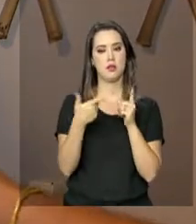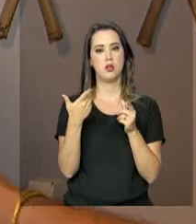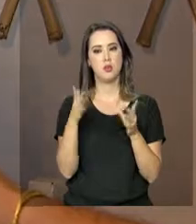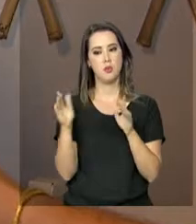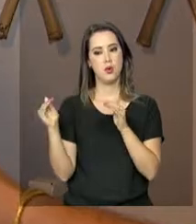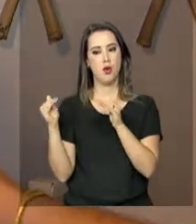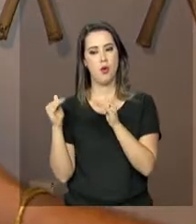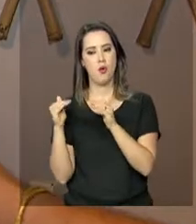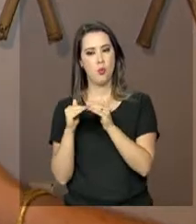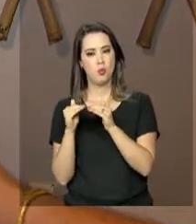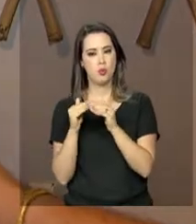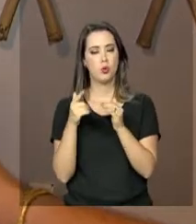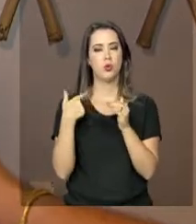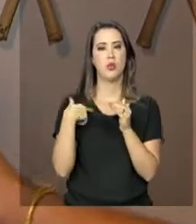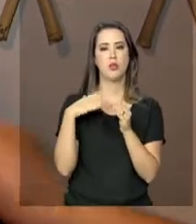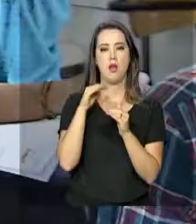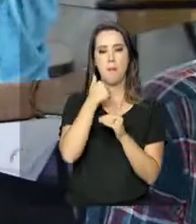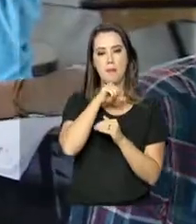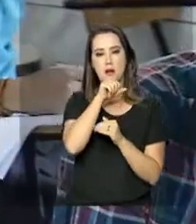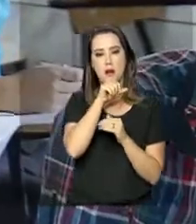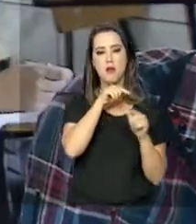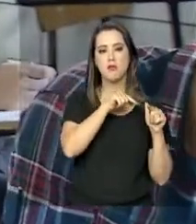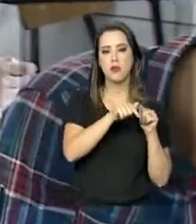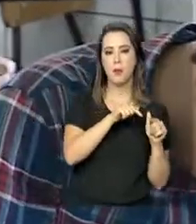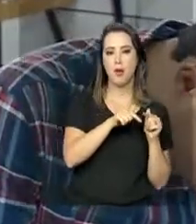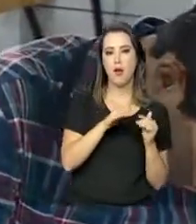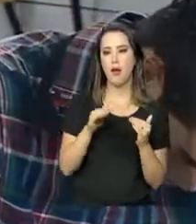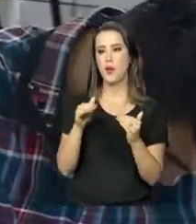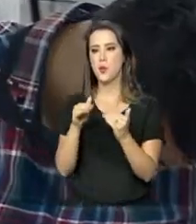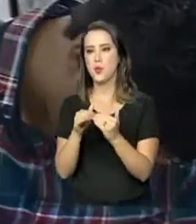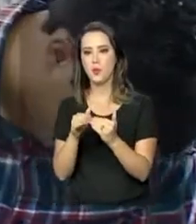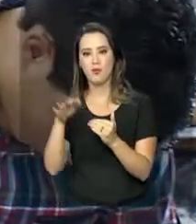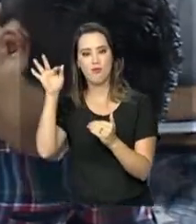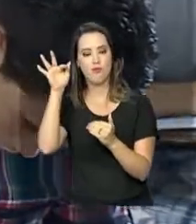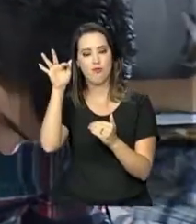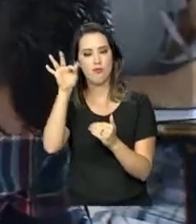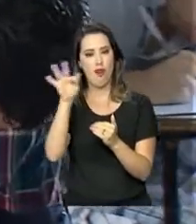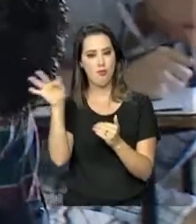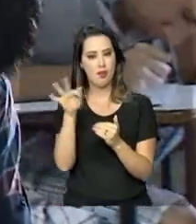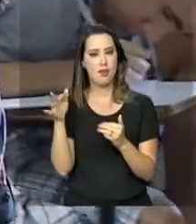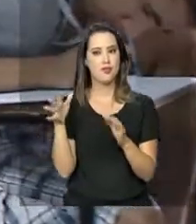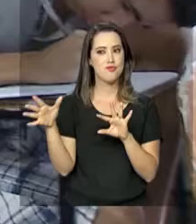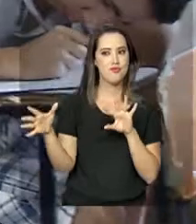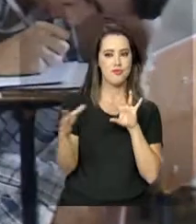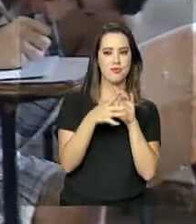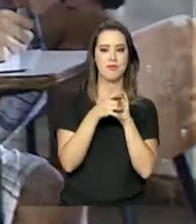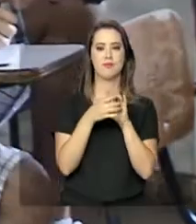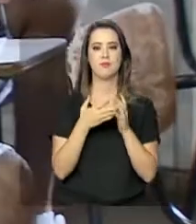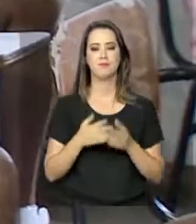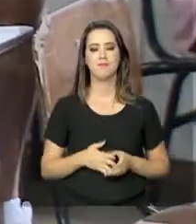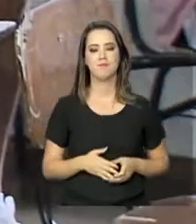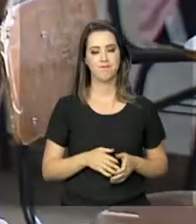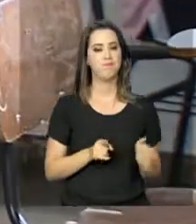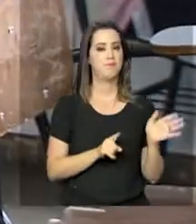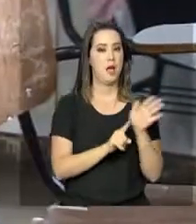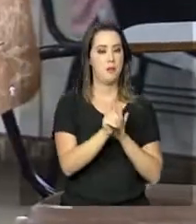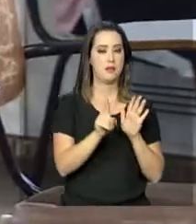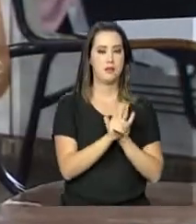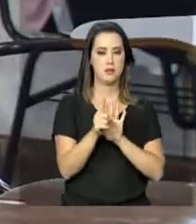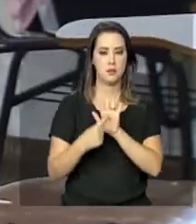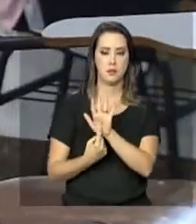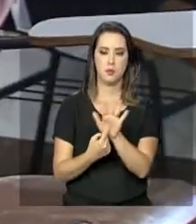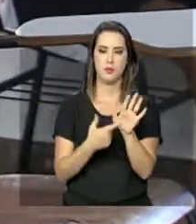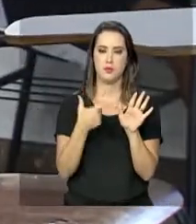vida de mãe em trabalho e mais a faculdade o censo da educação superior também mostra que em 2017 a maior